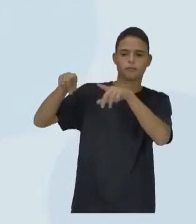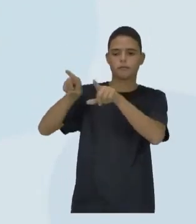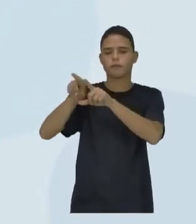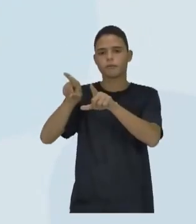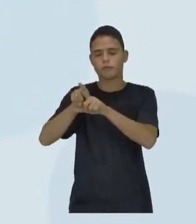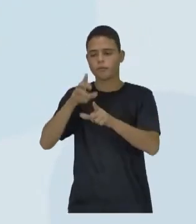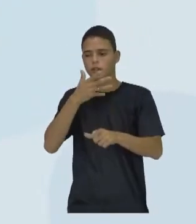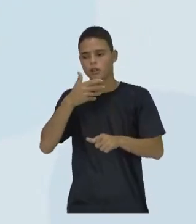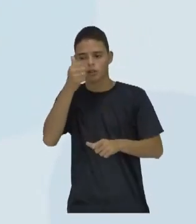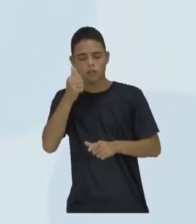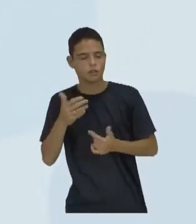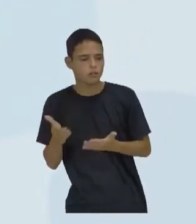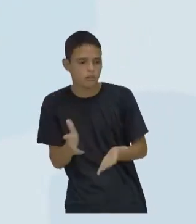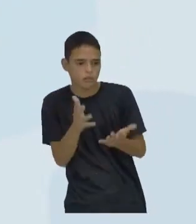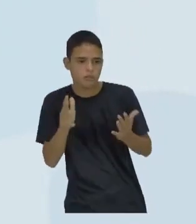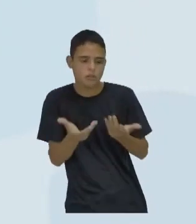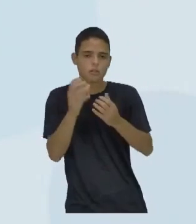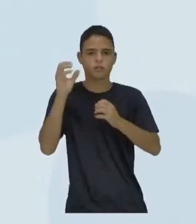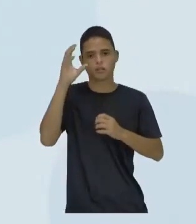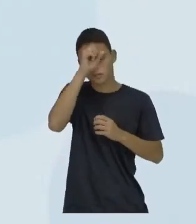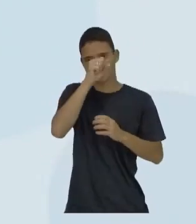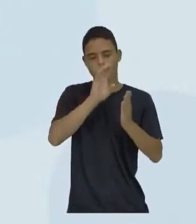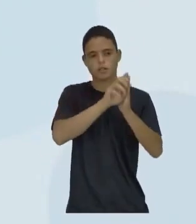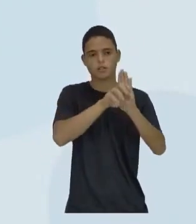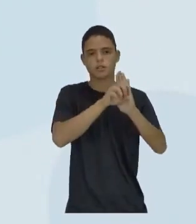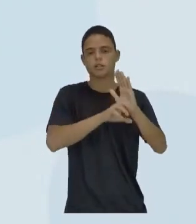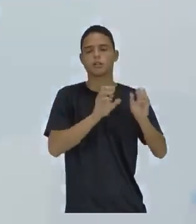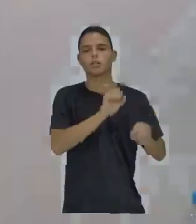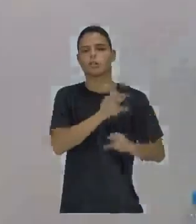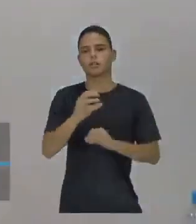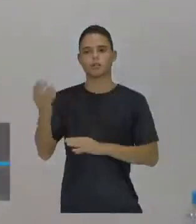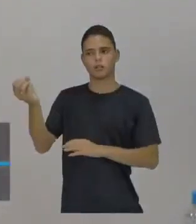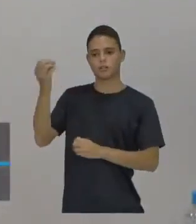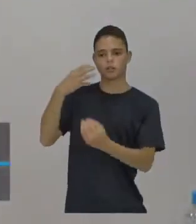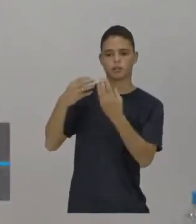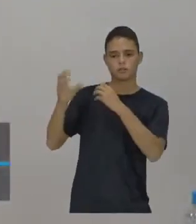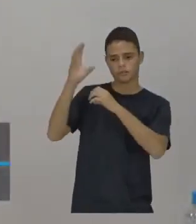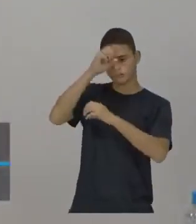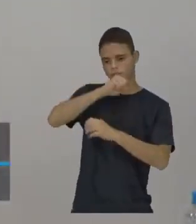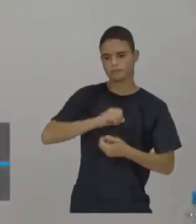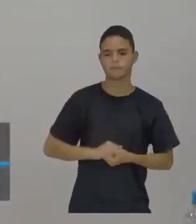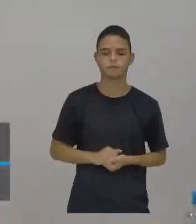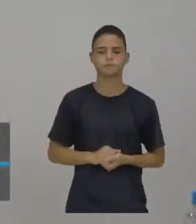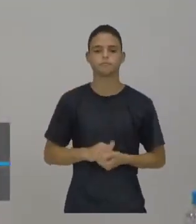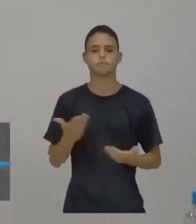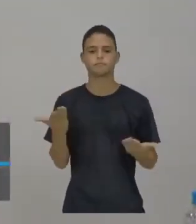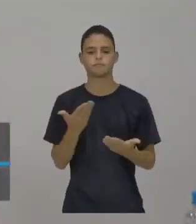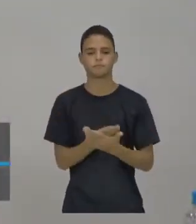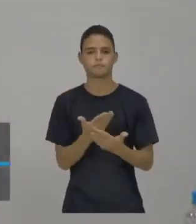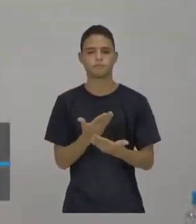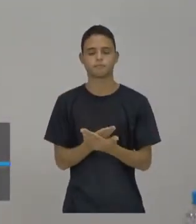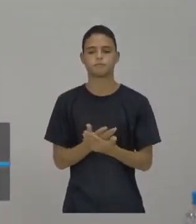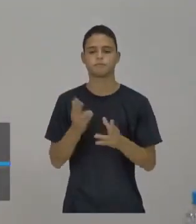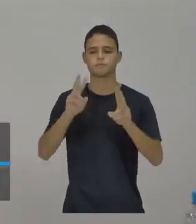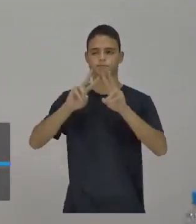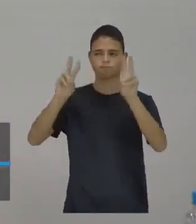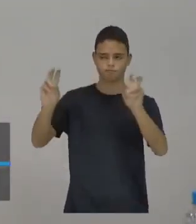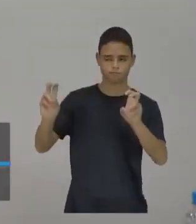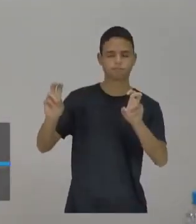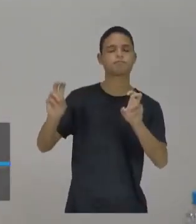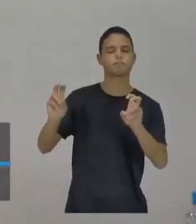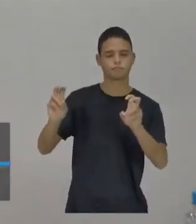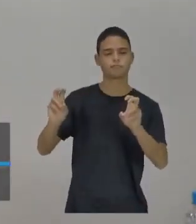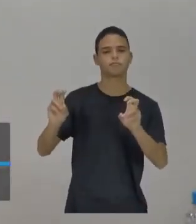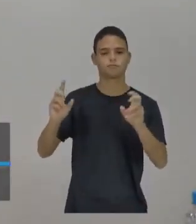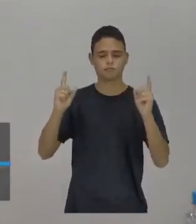o aprendizado curricular. O que eu falo para vocês aqui nesta aula é o seguinte: trouxemos um assunto polêmico e o texto é muito bem